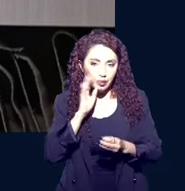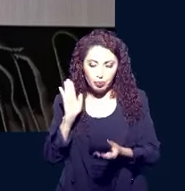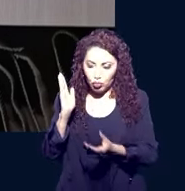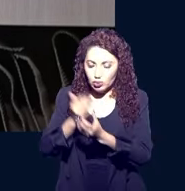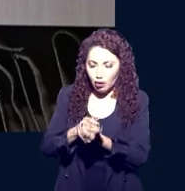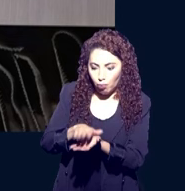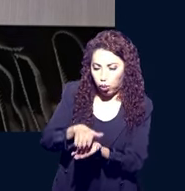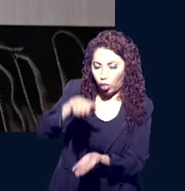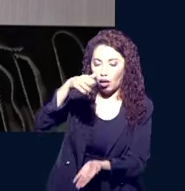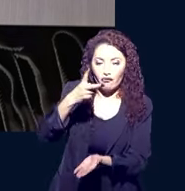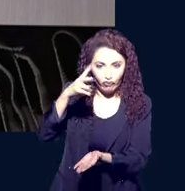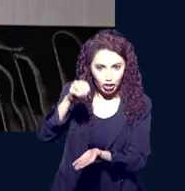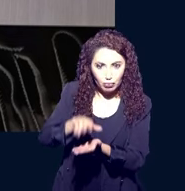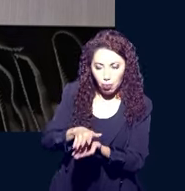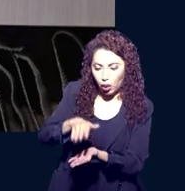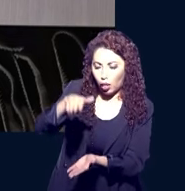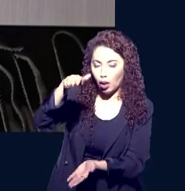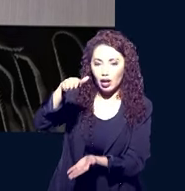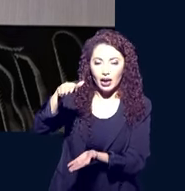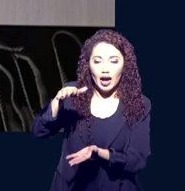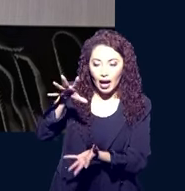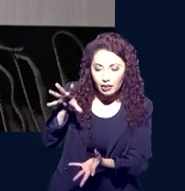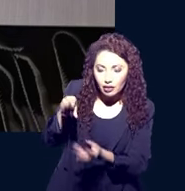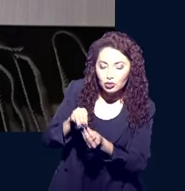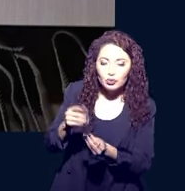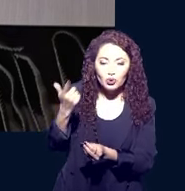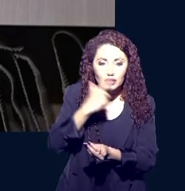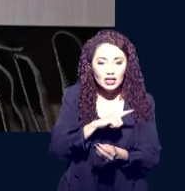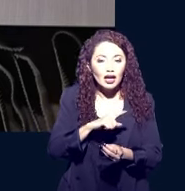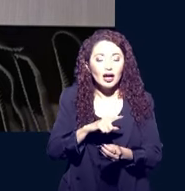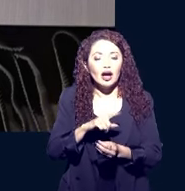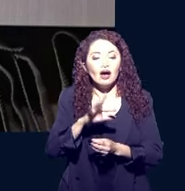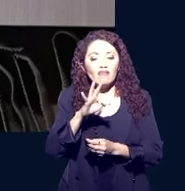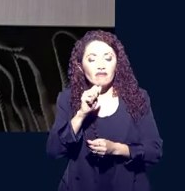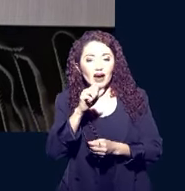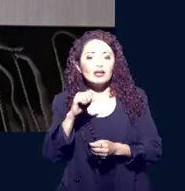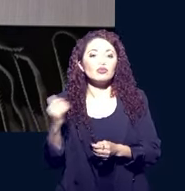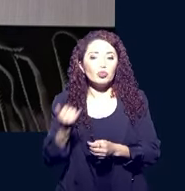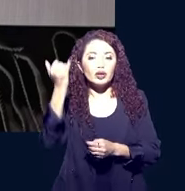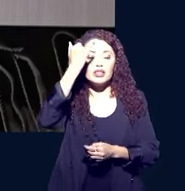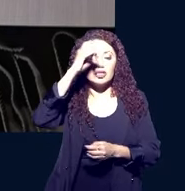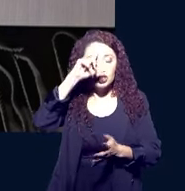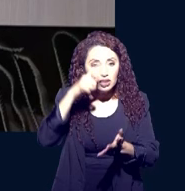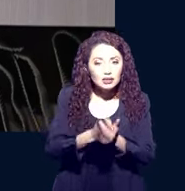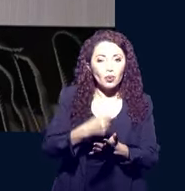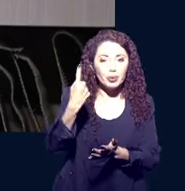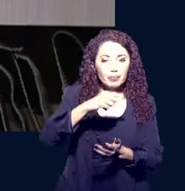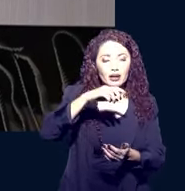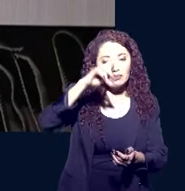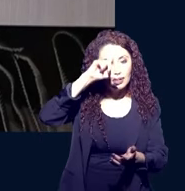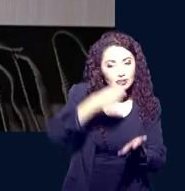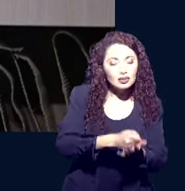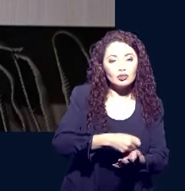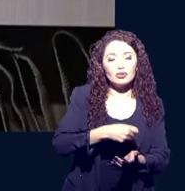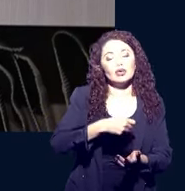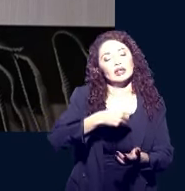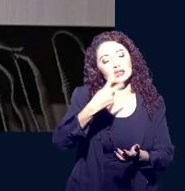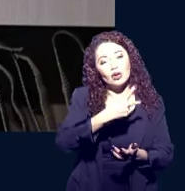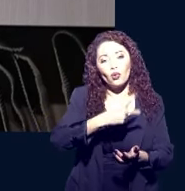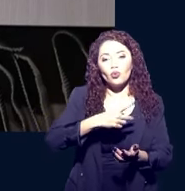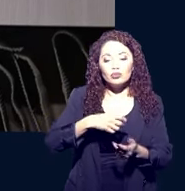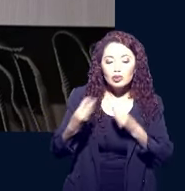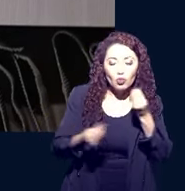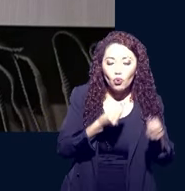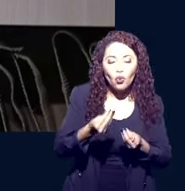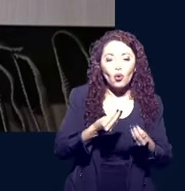20 volumes o fato relevante a decisão de primeiro grau a decisão de segundo grau e as razões de recurso isso mudaria